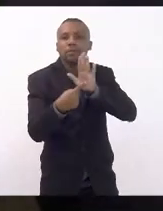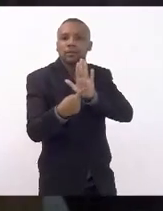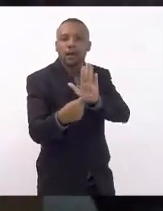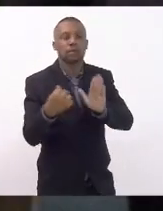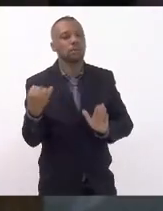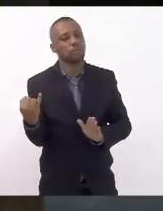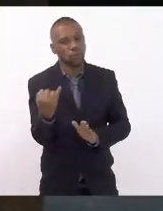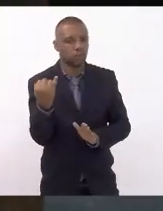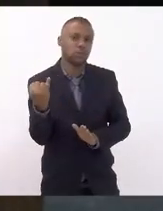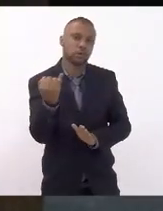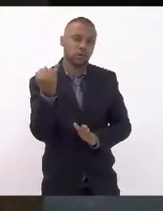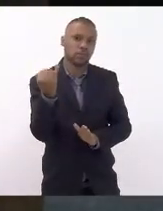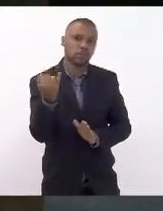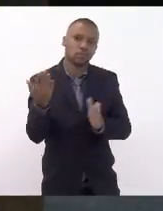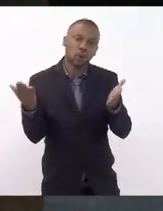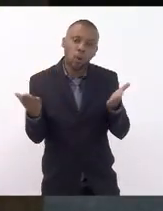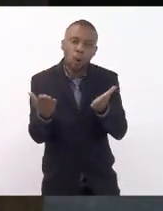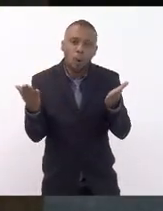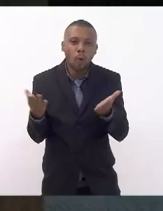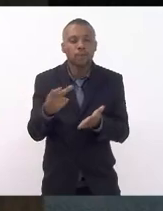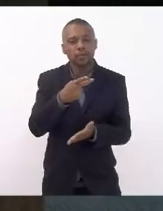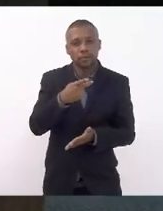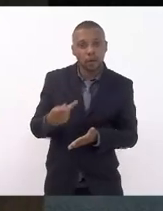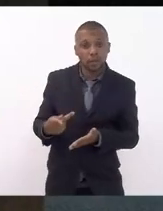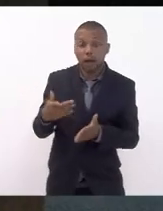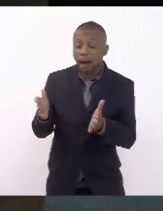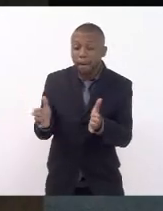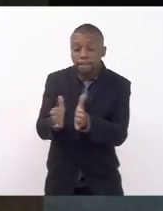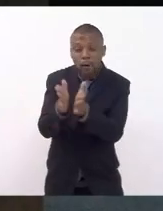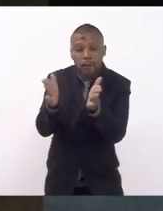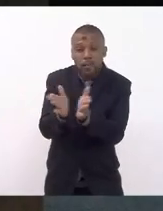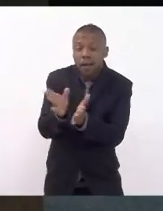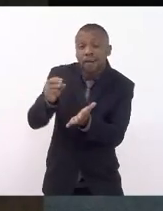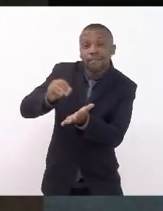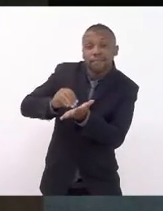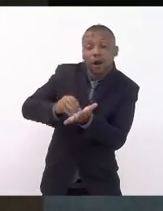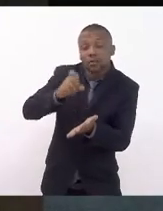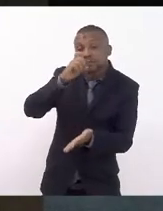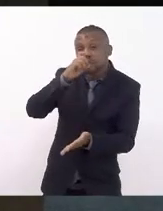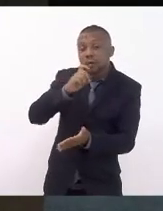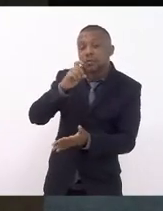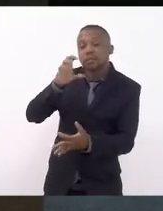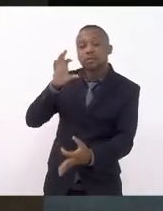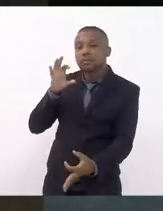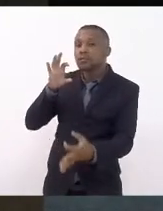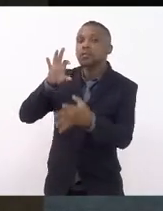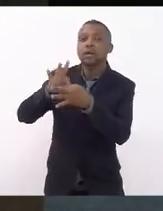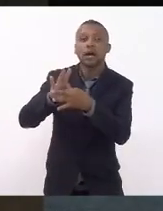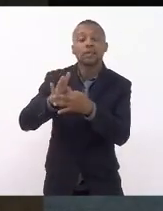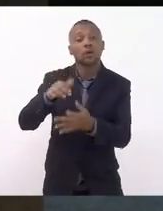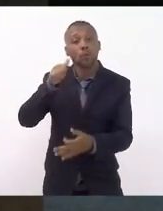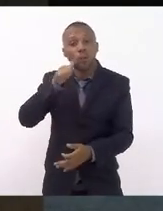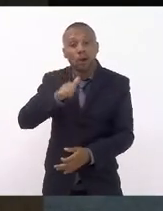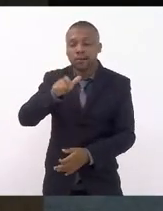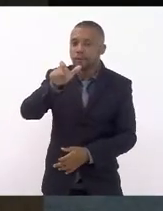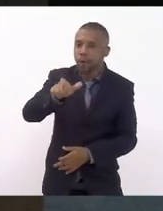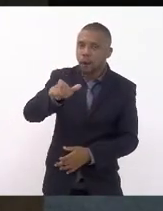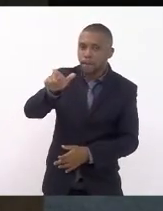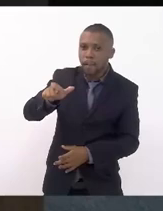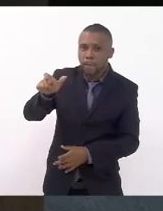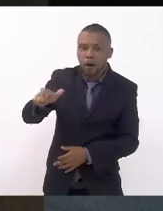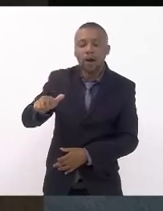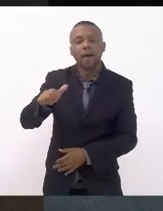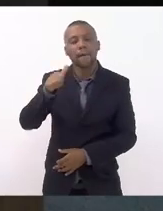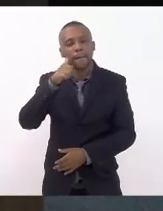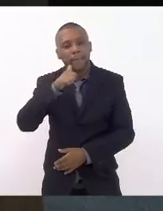Então, hoje, senhor presidente, a pobreza menstrual tem a ver diretamente com aquelas mulheres hoje, mulheres,